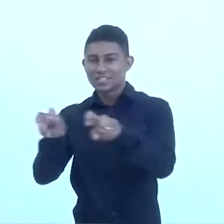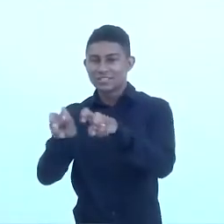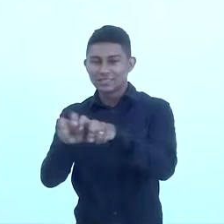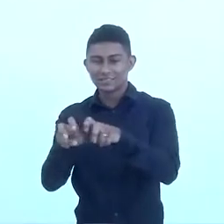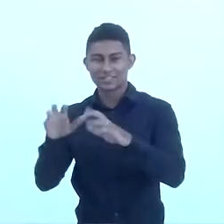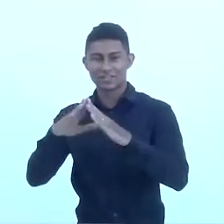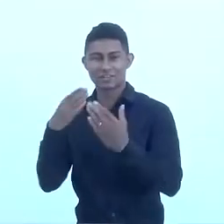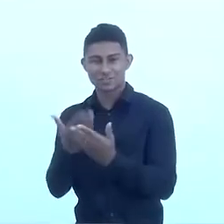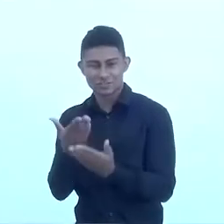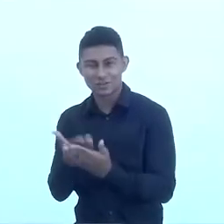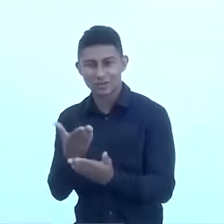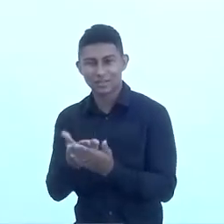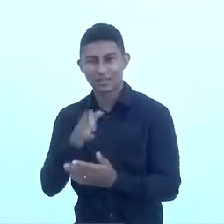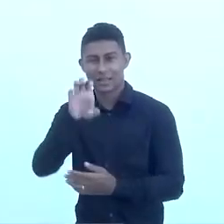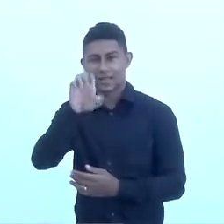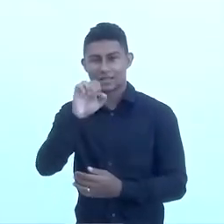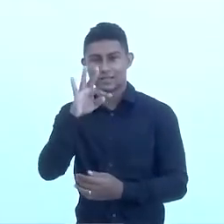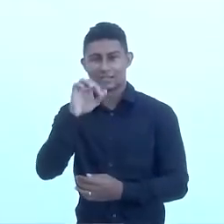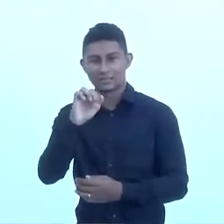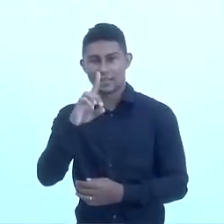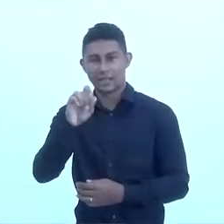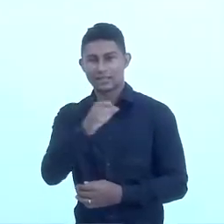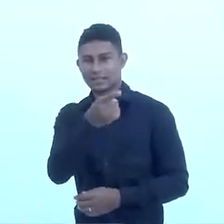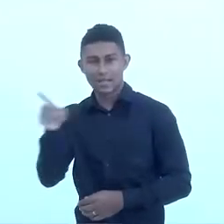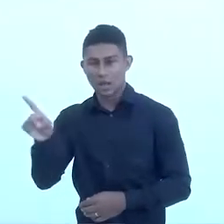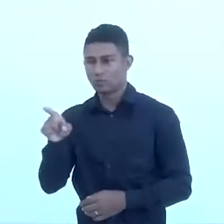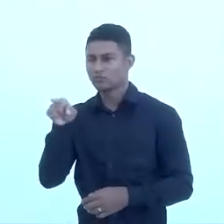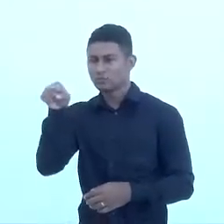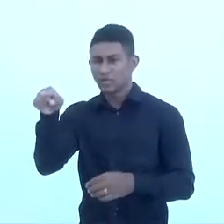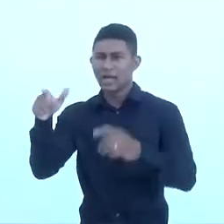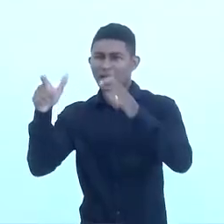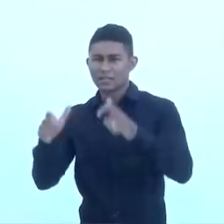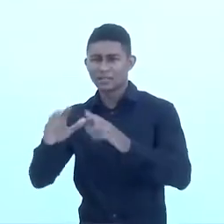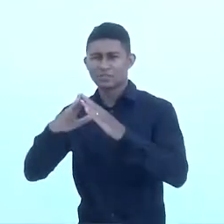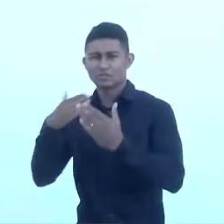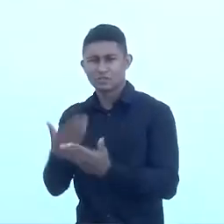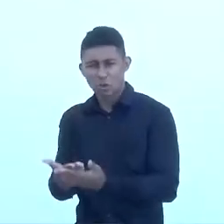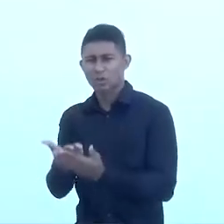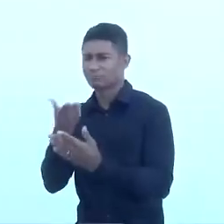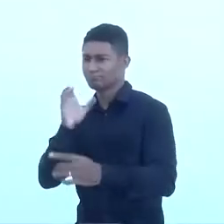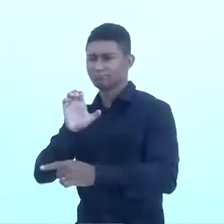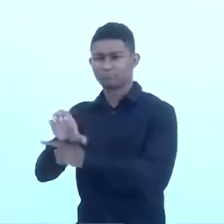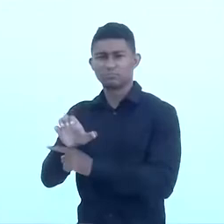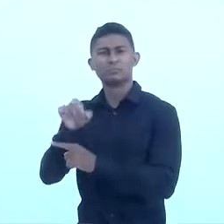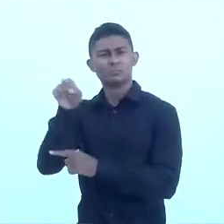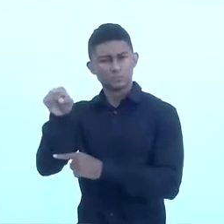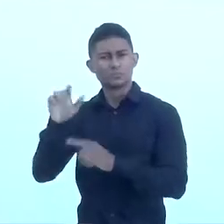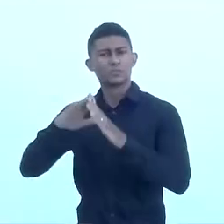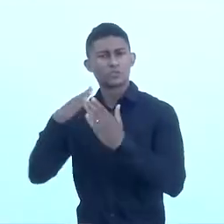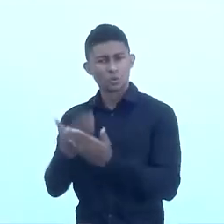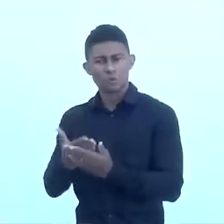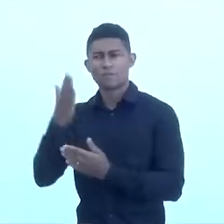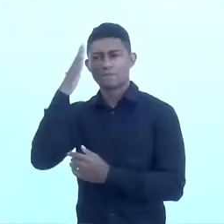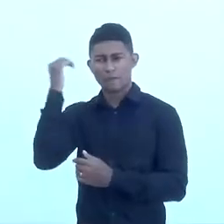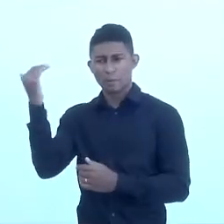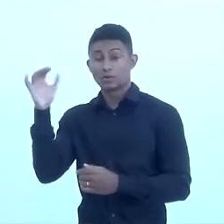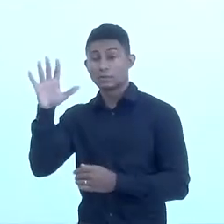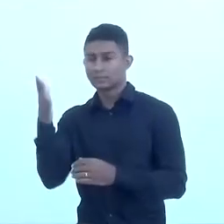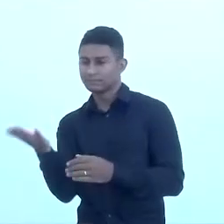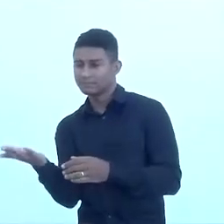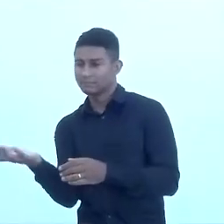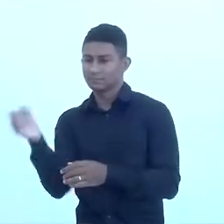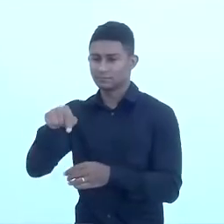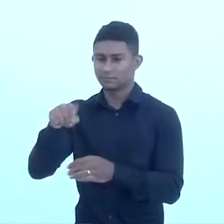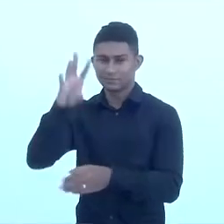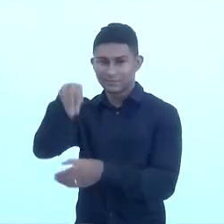os professores criaram dentro do ginásio estadual, que era uma das escolas mais conceituadas da cidade,